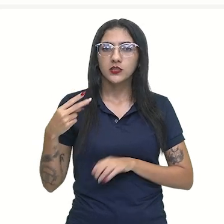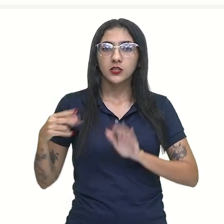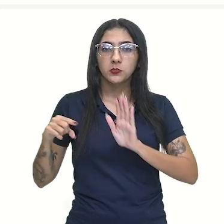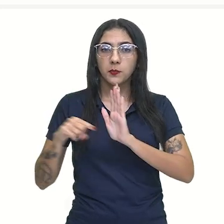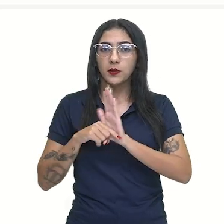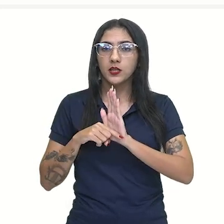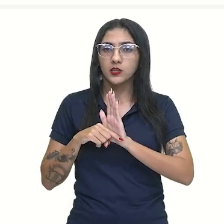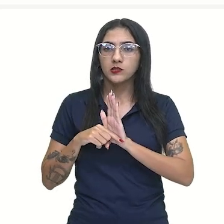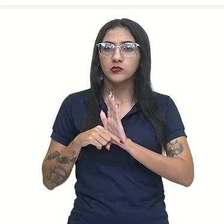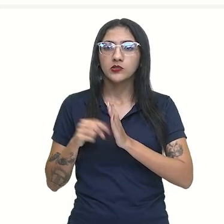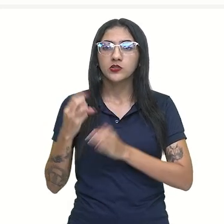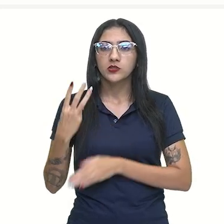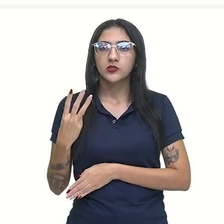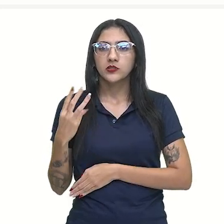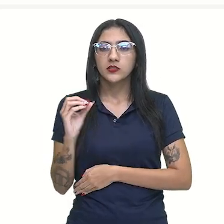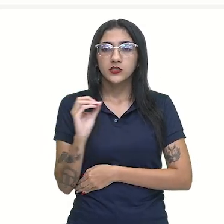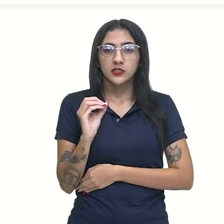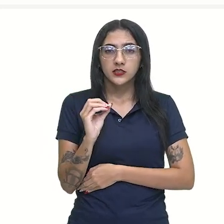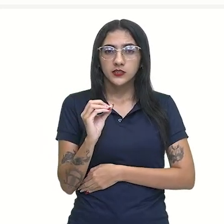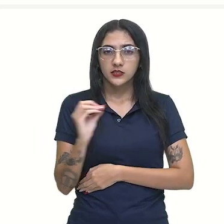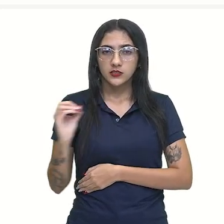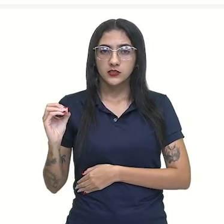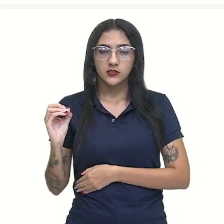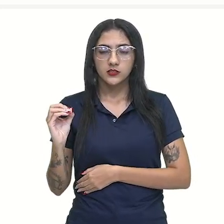menos 3.000x.